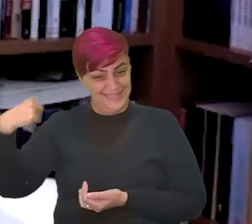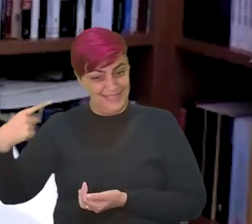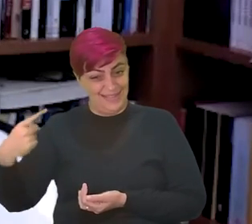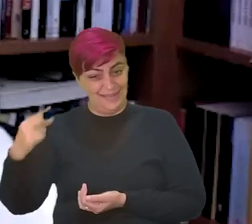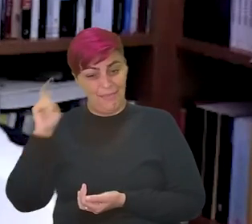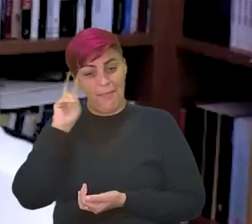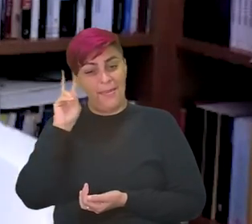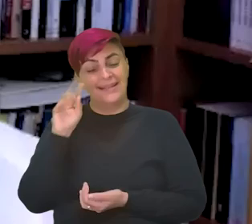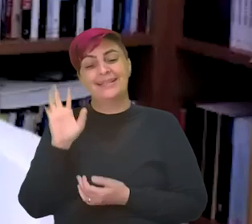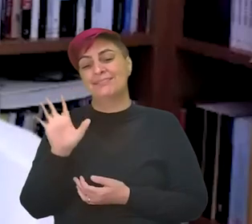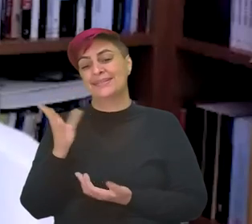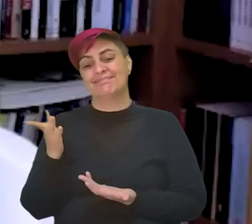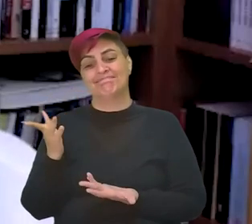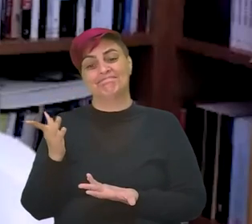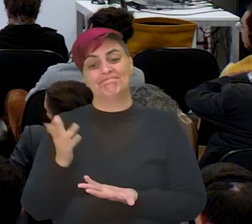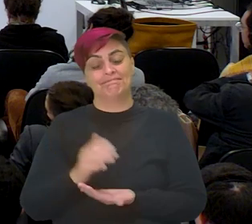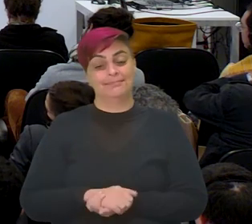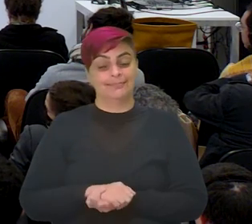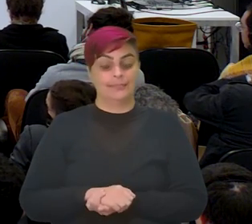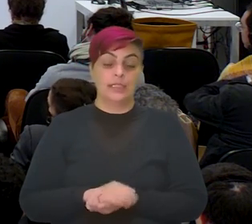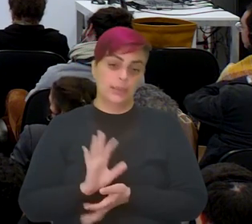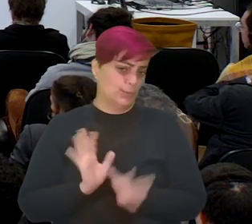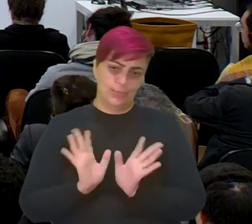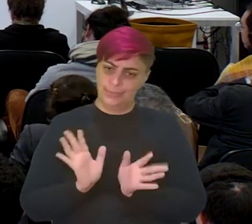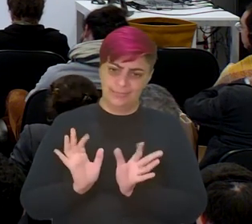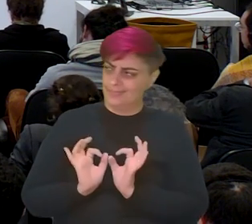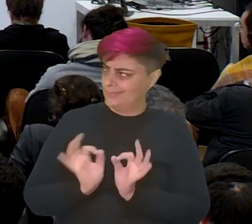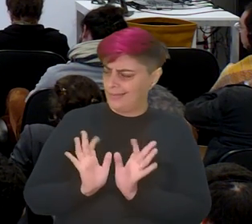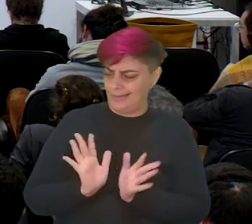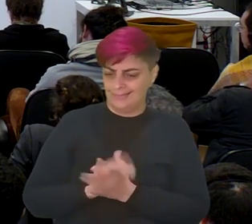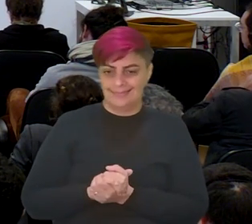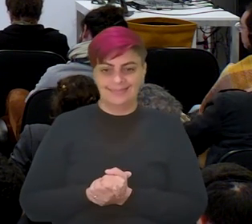lembrar o que eu queria falar, mas deu uma... Tudo bem.